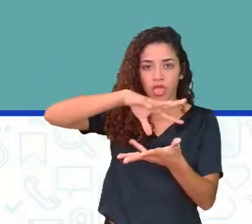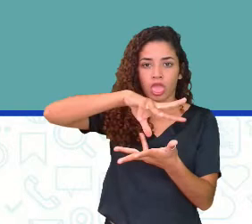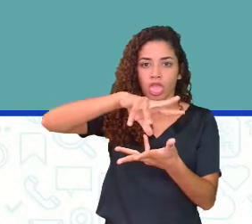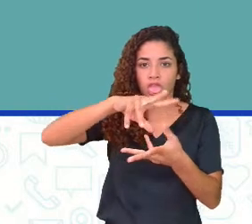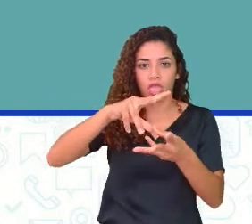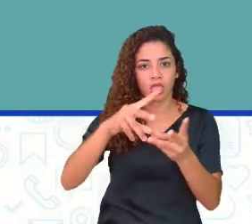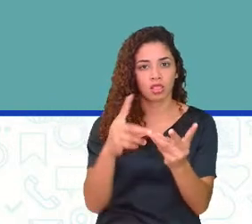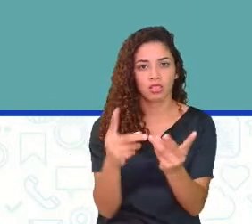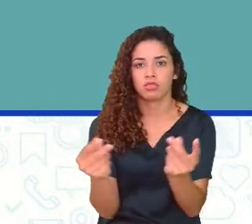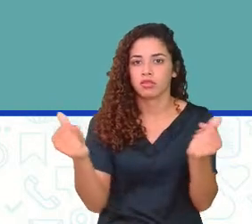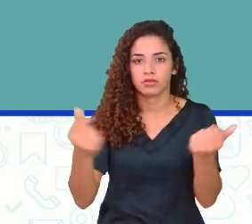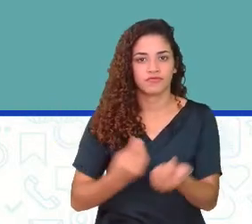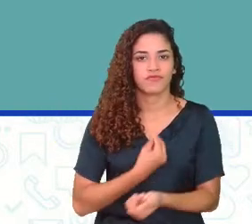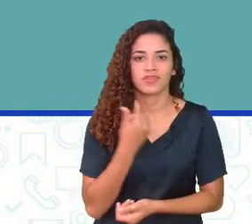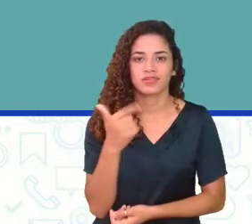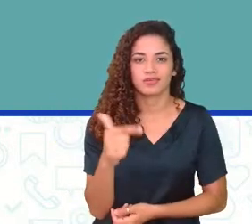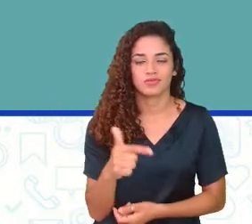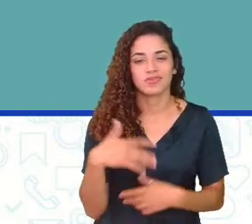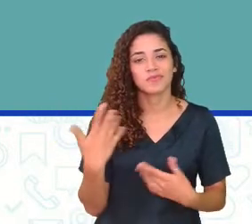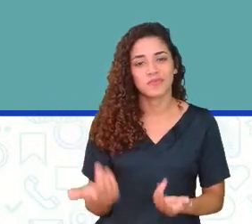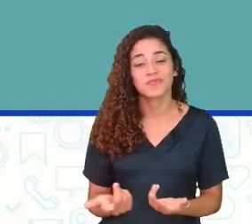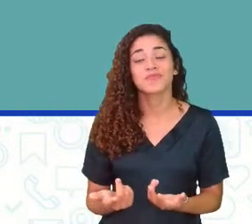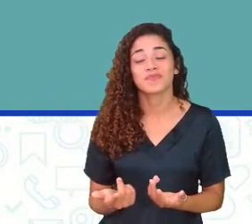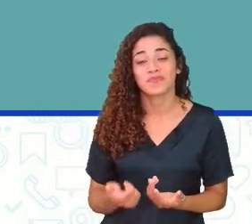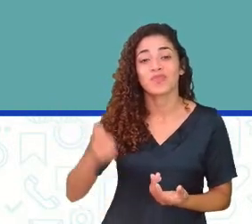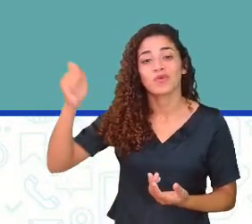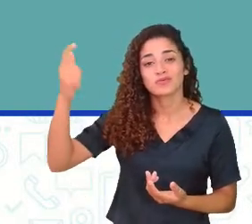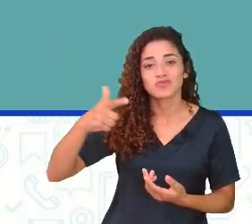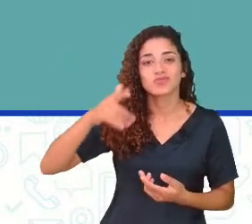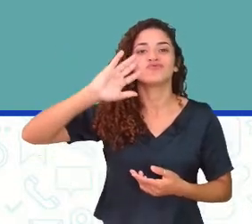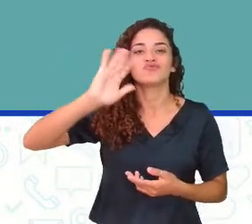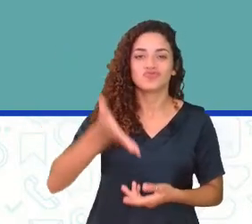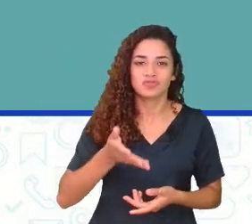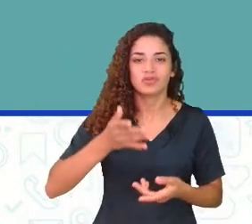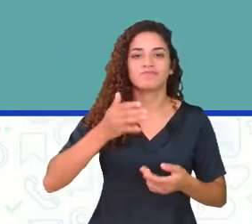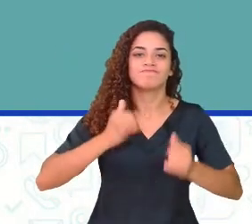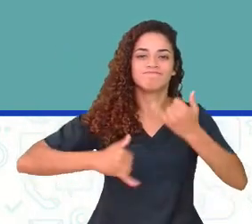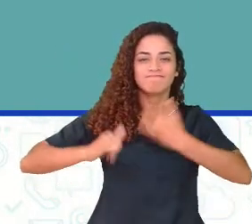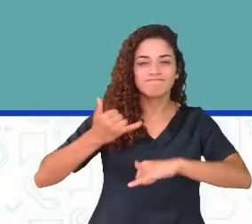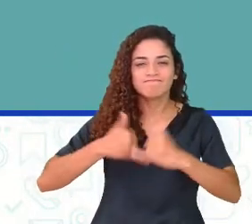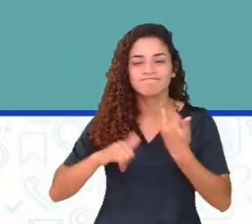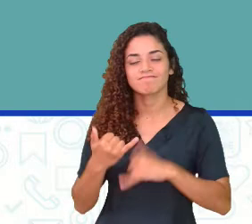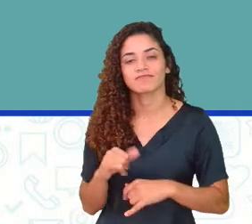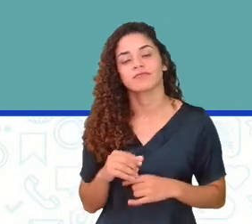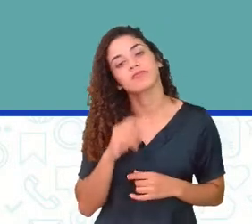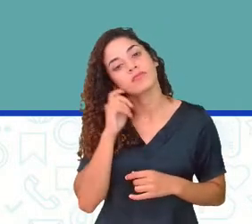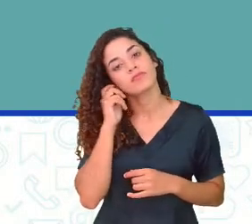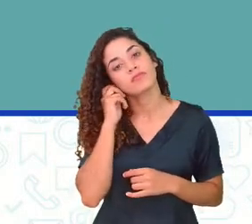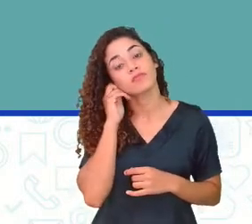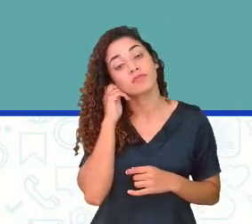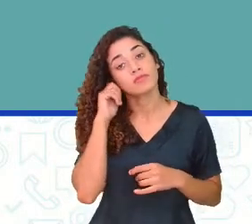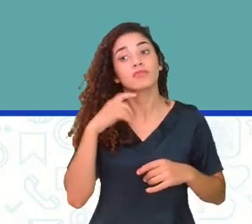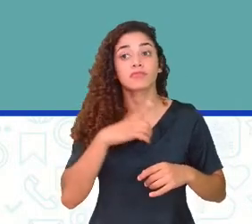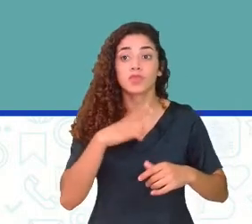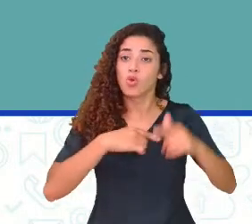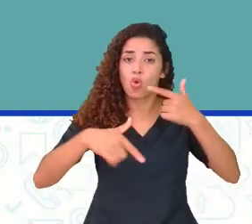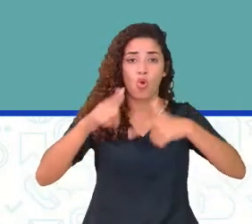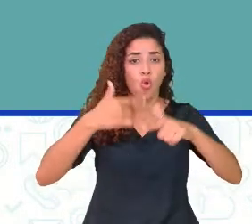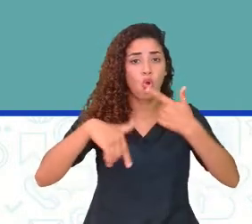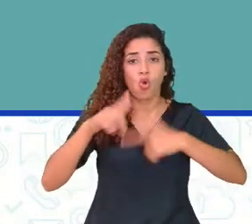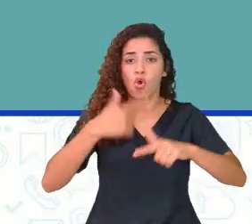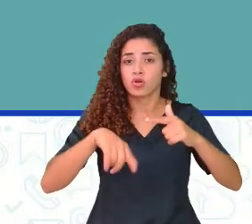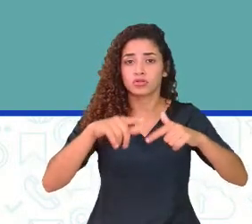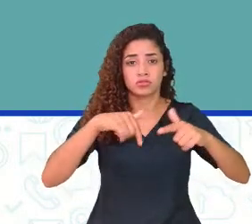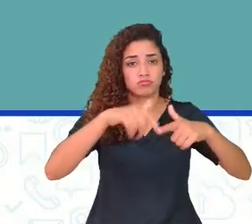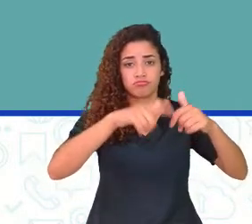ele já nos traz várias formas de energia e de eletricidade. Mas aí tem outros objetos que eu trouxe para vocês, que